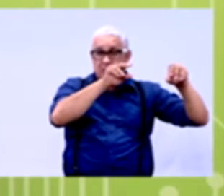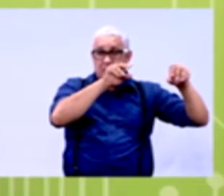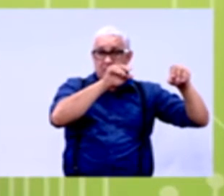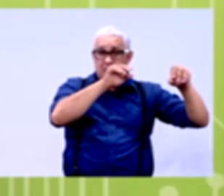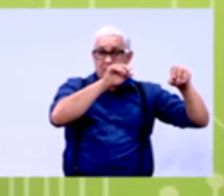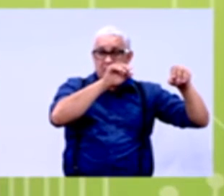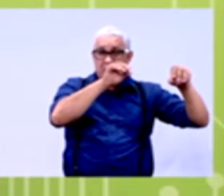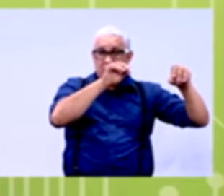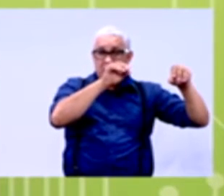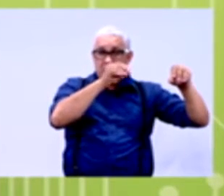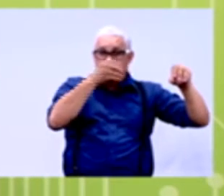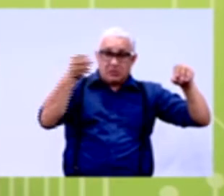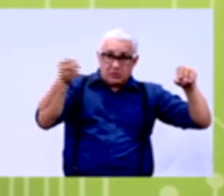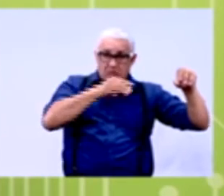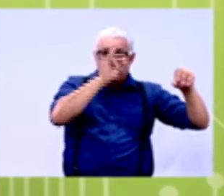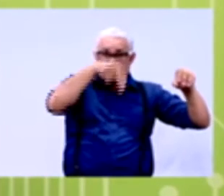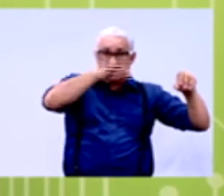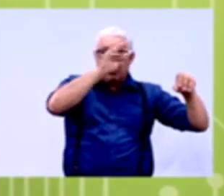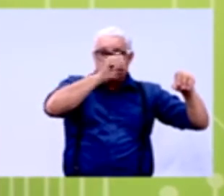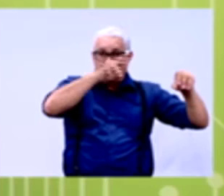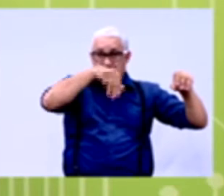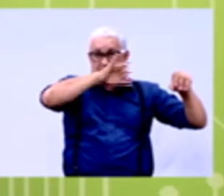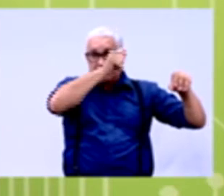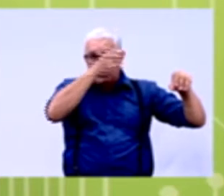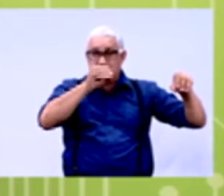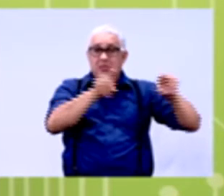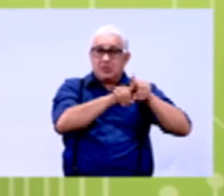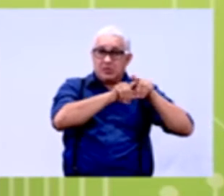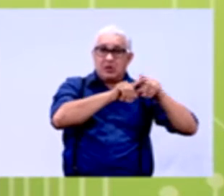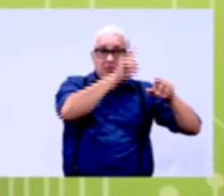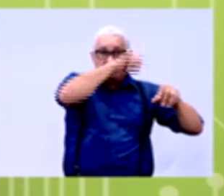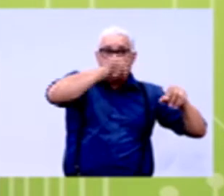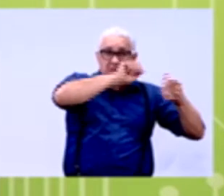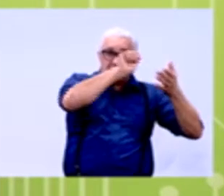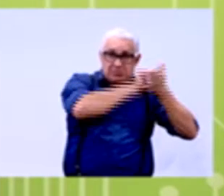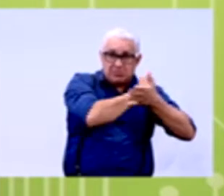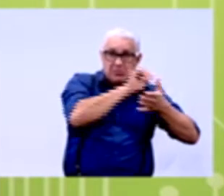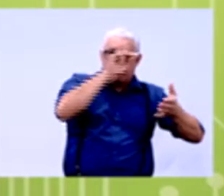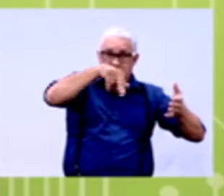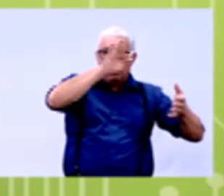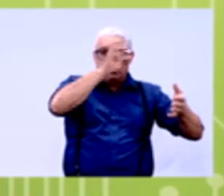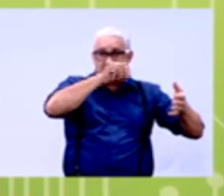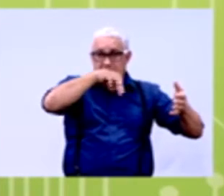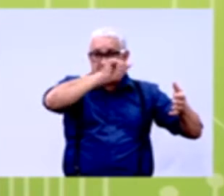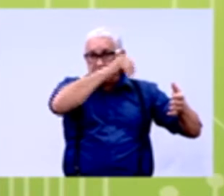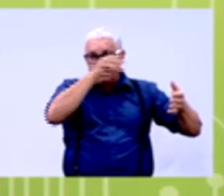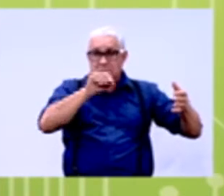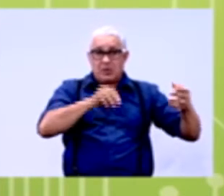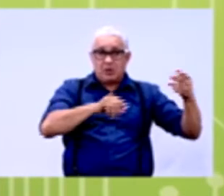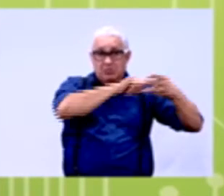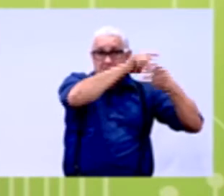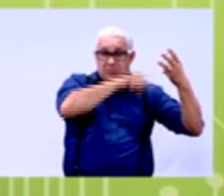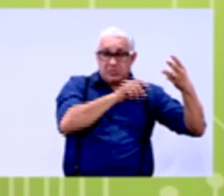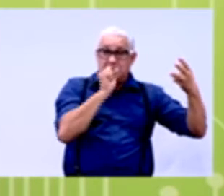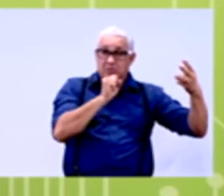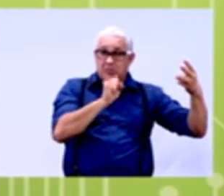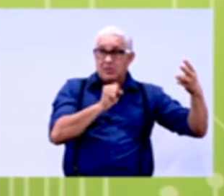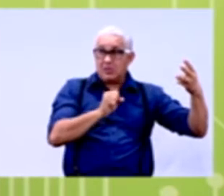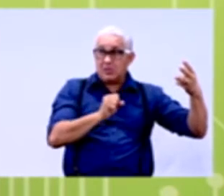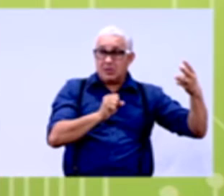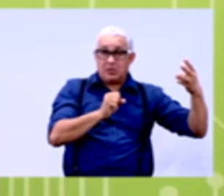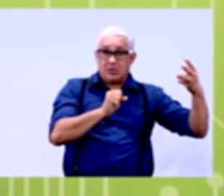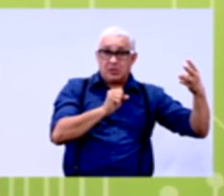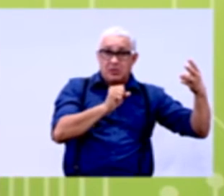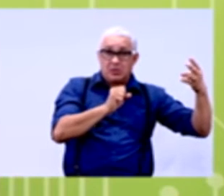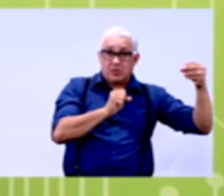informação existente, da exclusão de uma informação. Essas três ações vão ser oriundas de